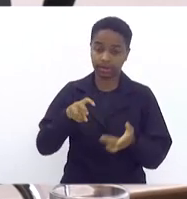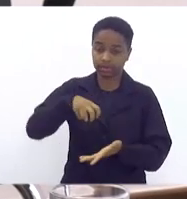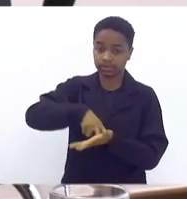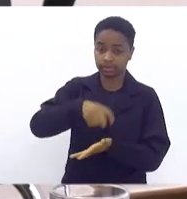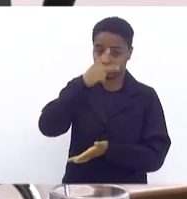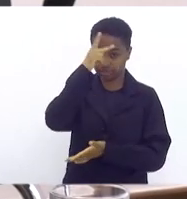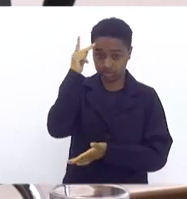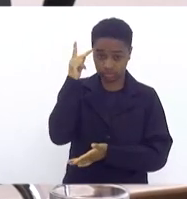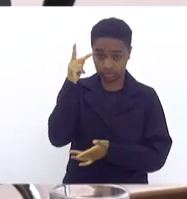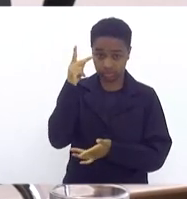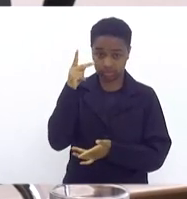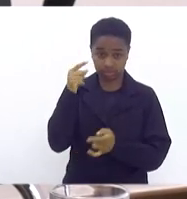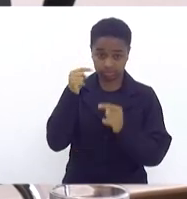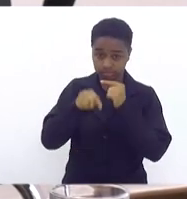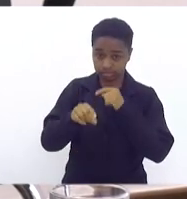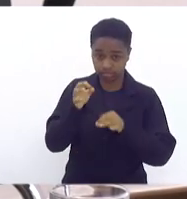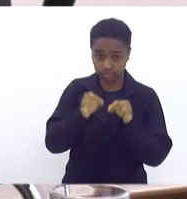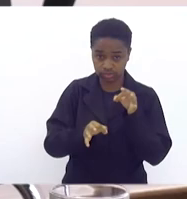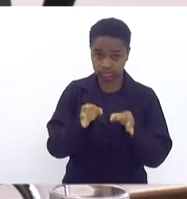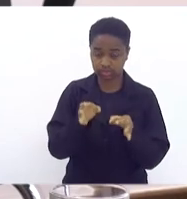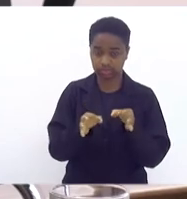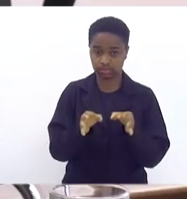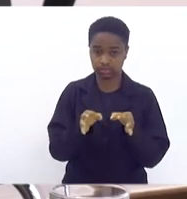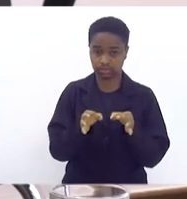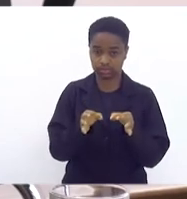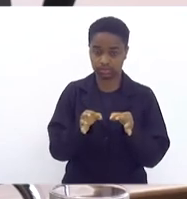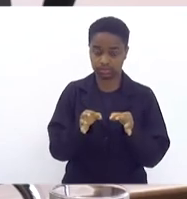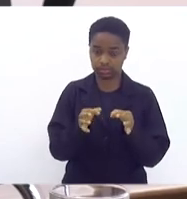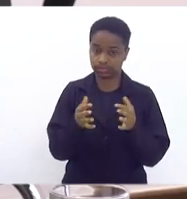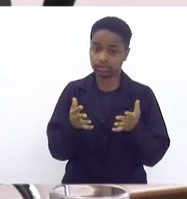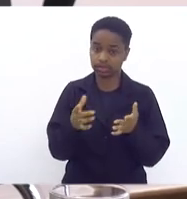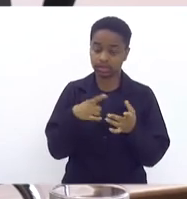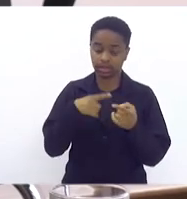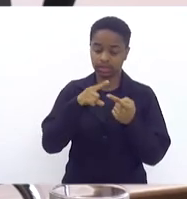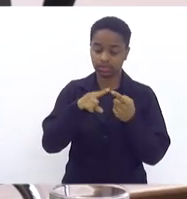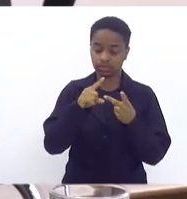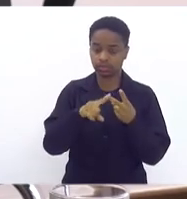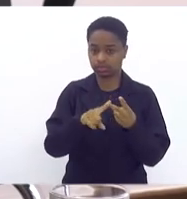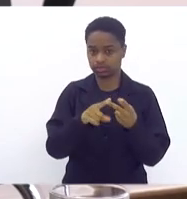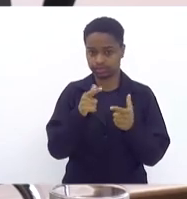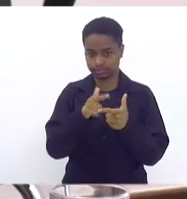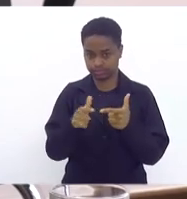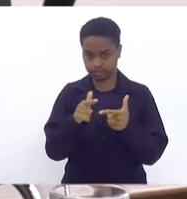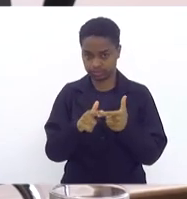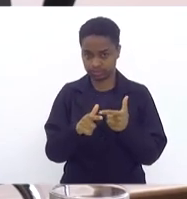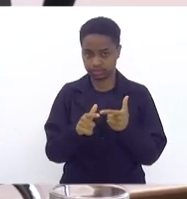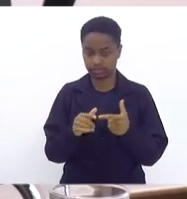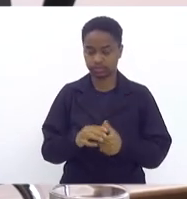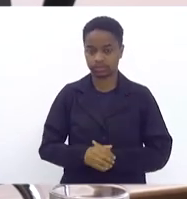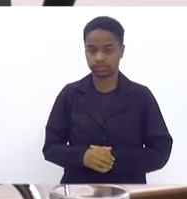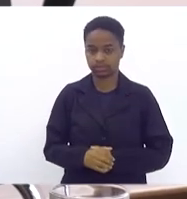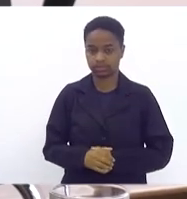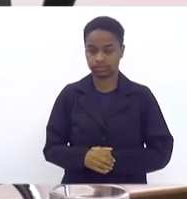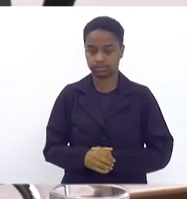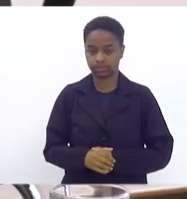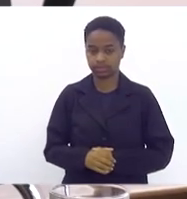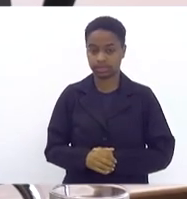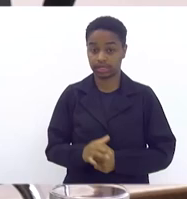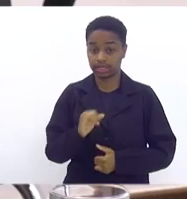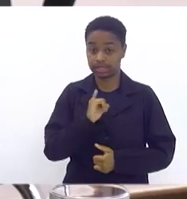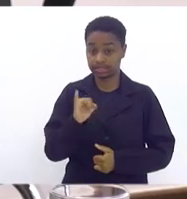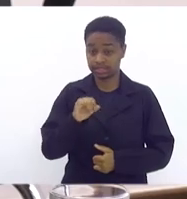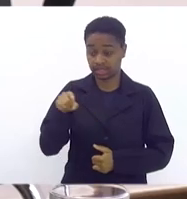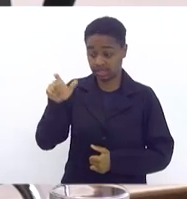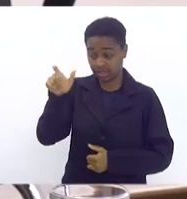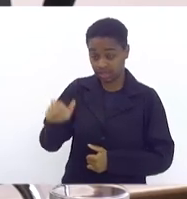injustamente eh você causa dois problemas porque quando você absolve um